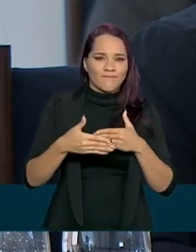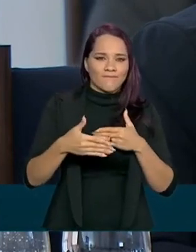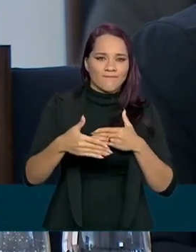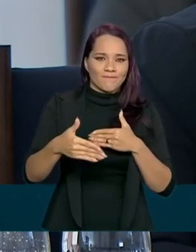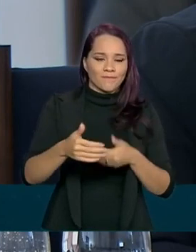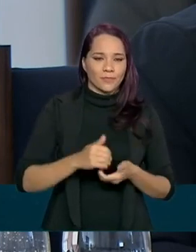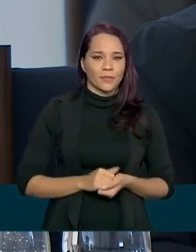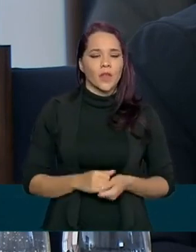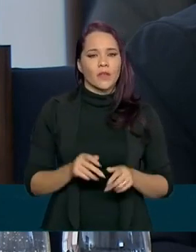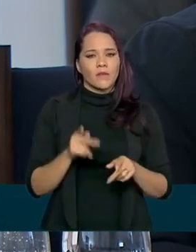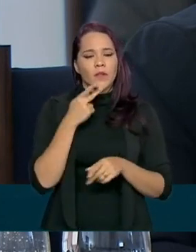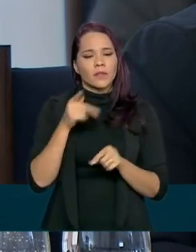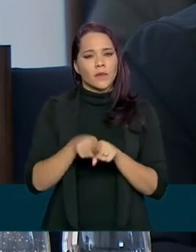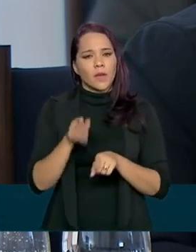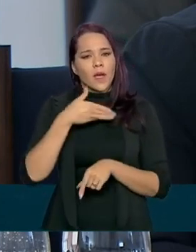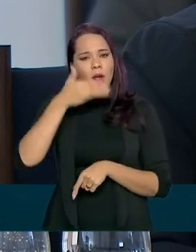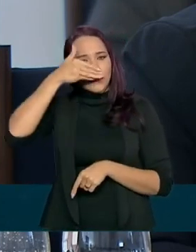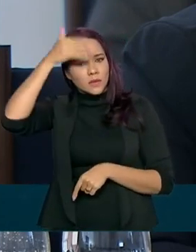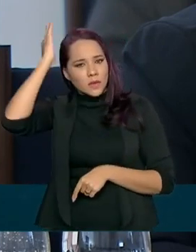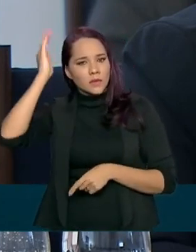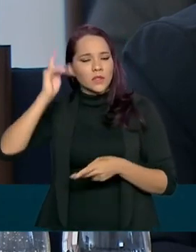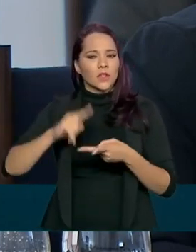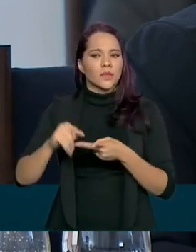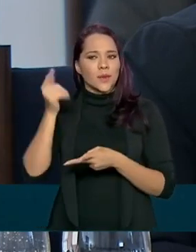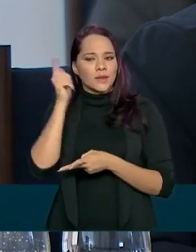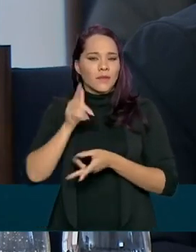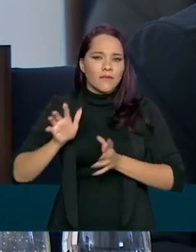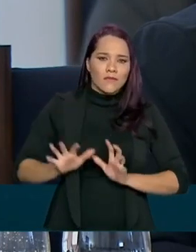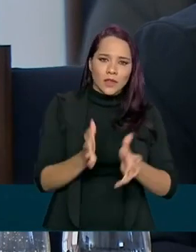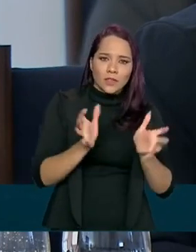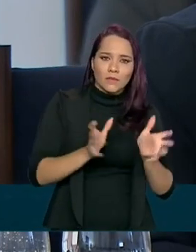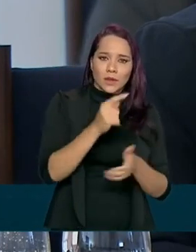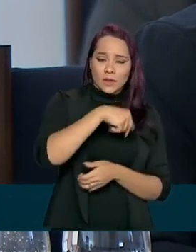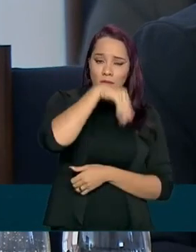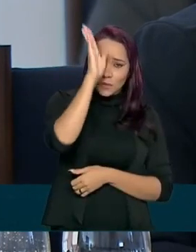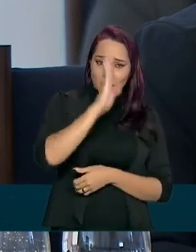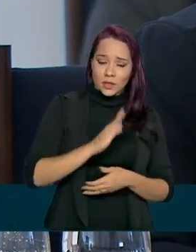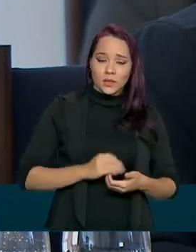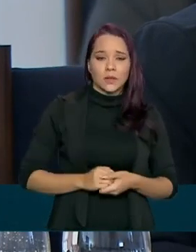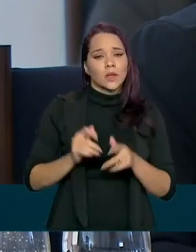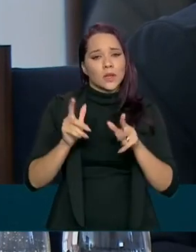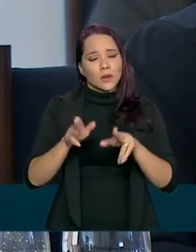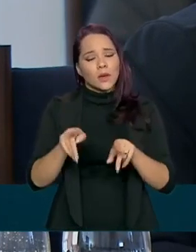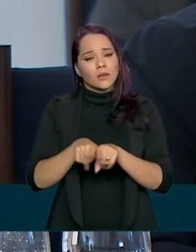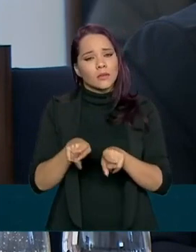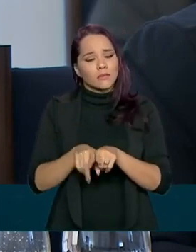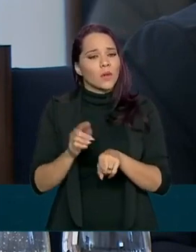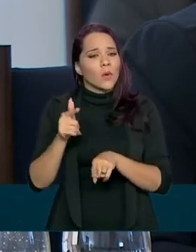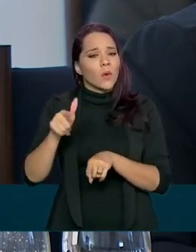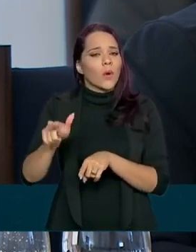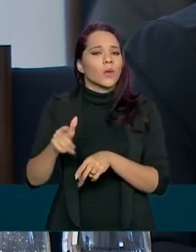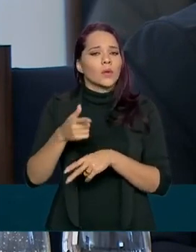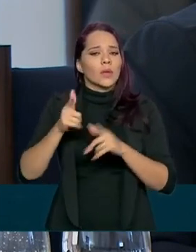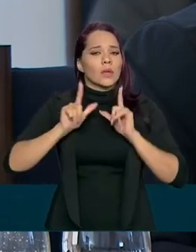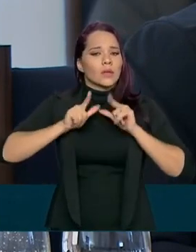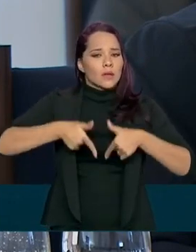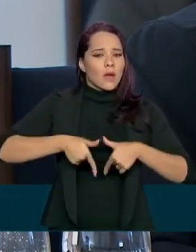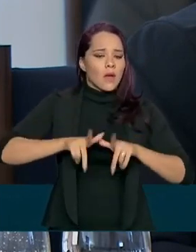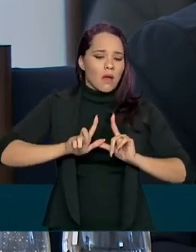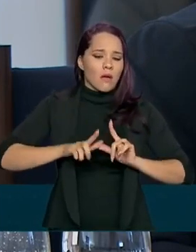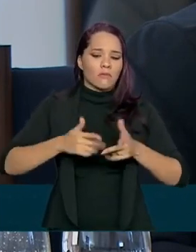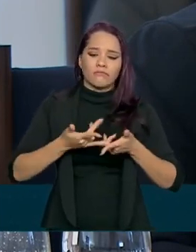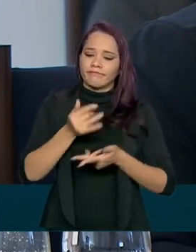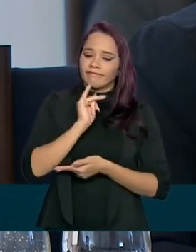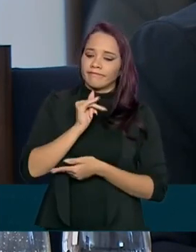andamento falando com a arábia saudita por exemplo para a vinda de investimentos assim como emirados árabes também israel